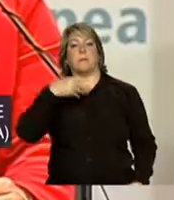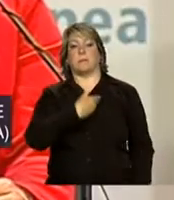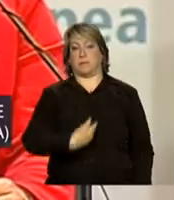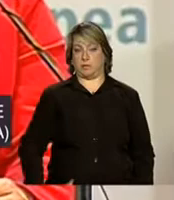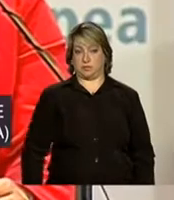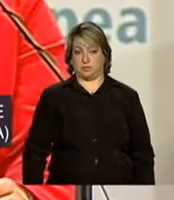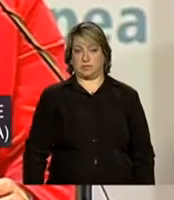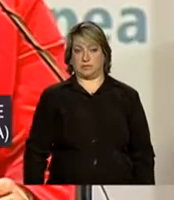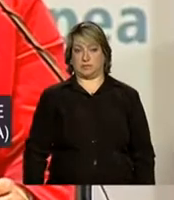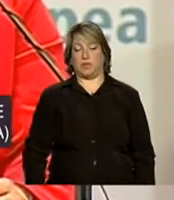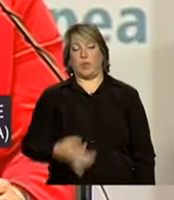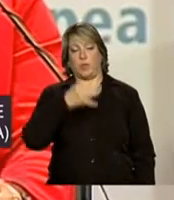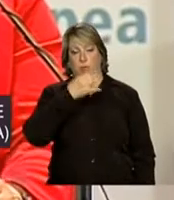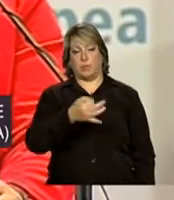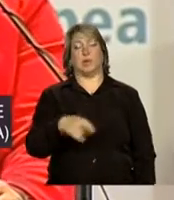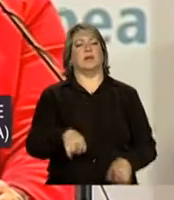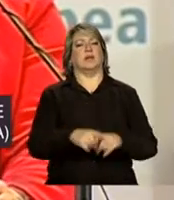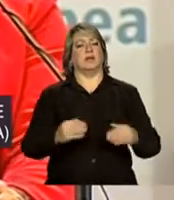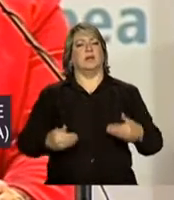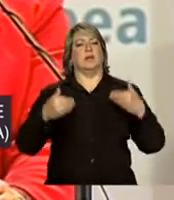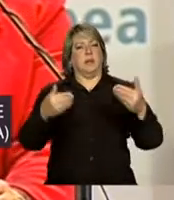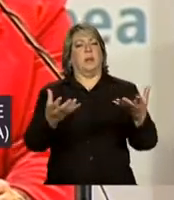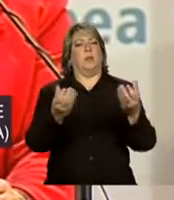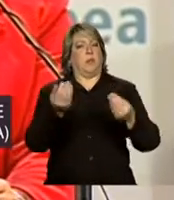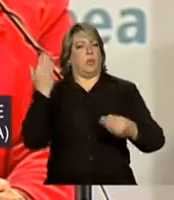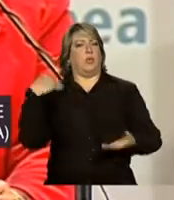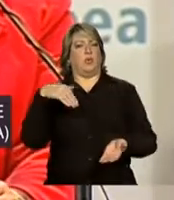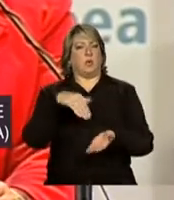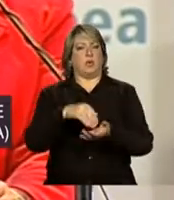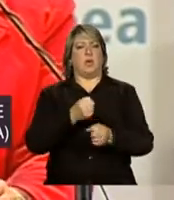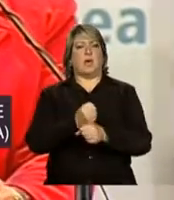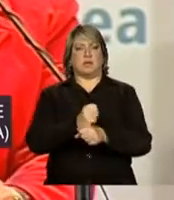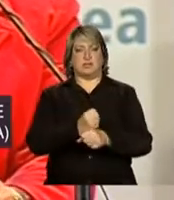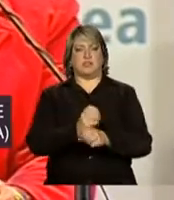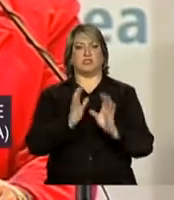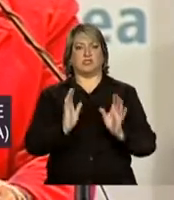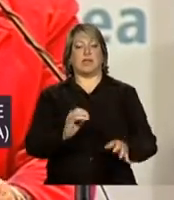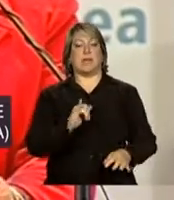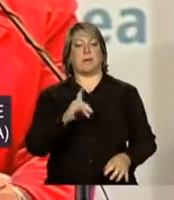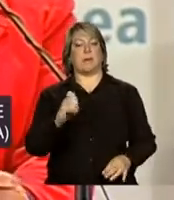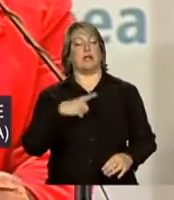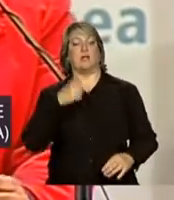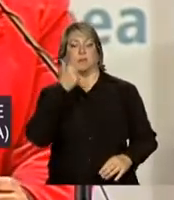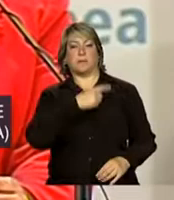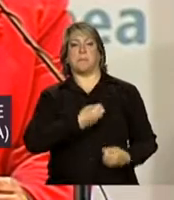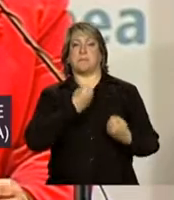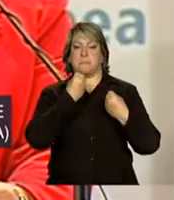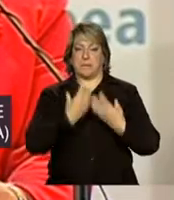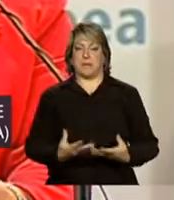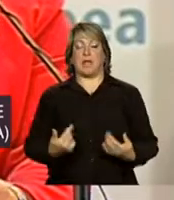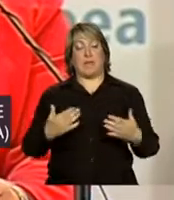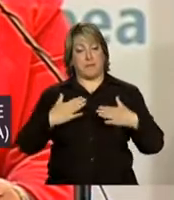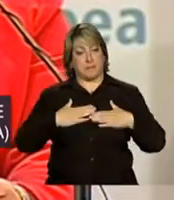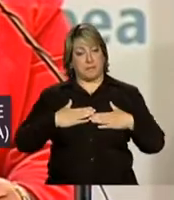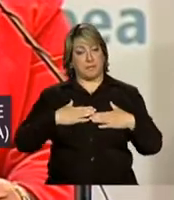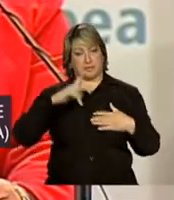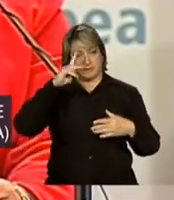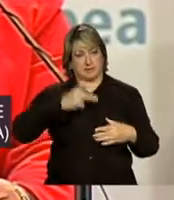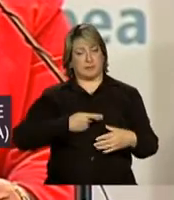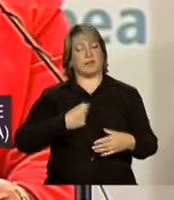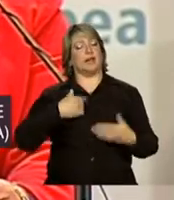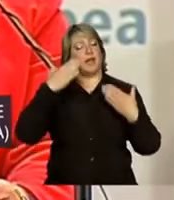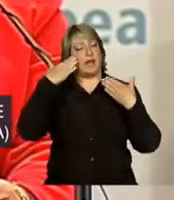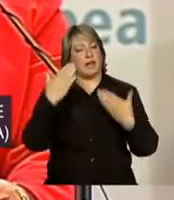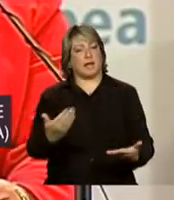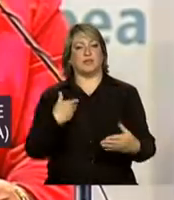Ou seja, avançamos muito nos últimos anos e hoje o IPEA está reposicionado. De minha parte, agradeço por ter feito